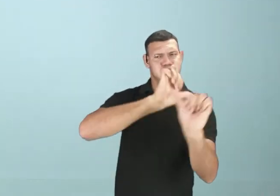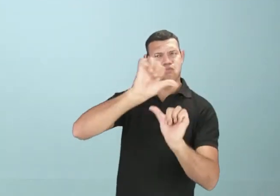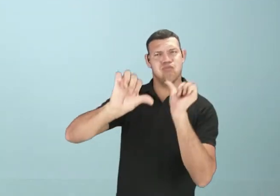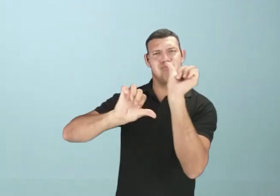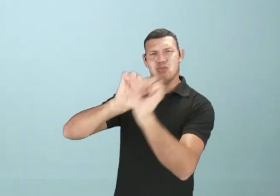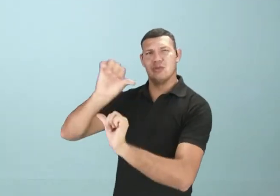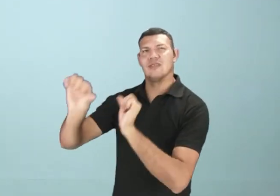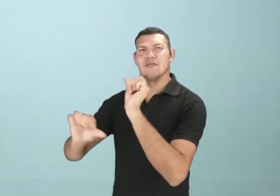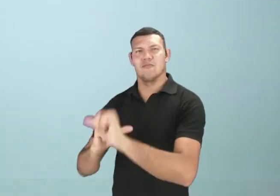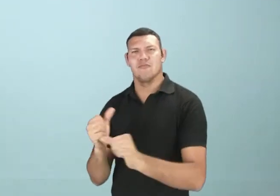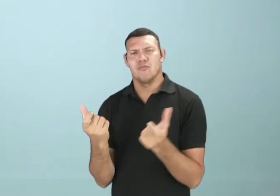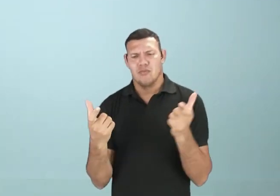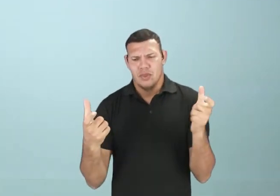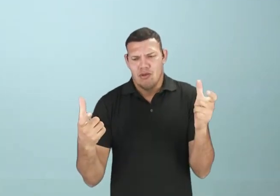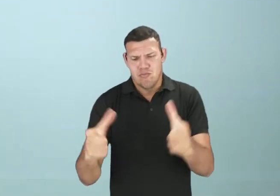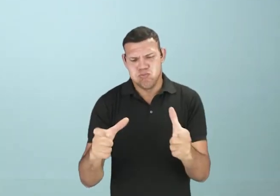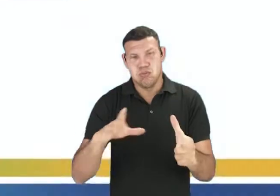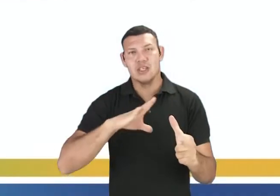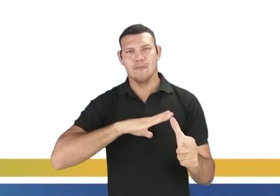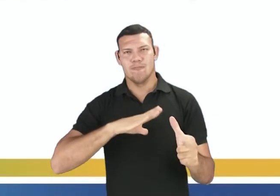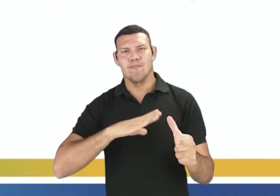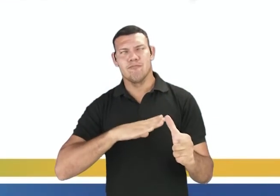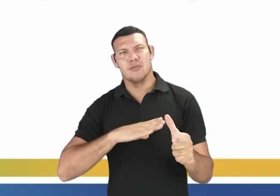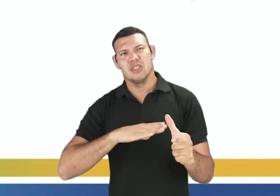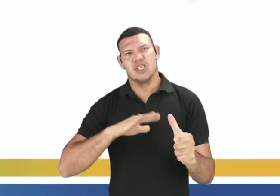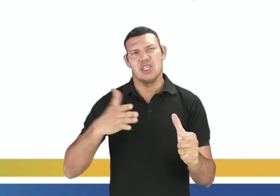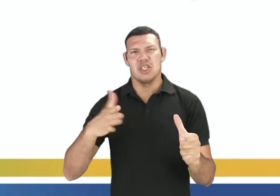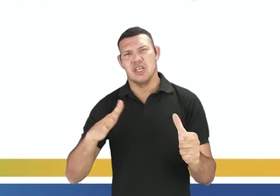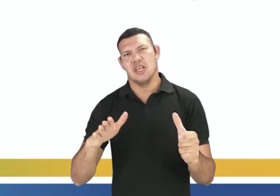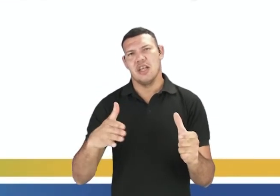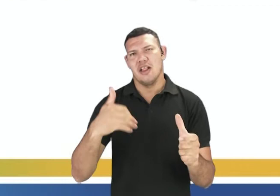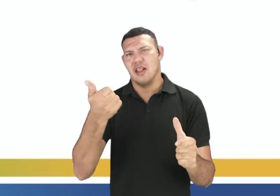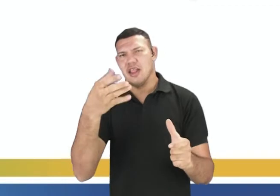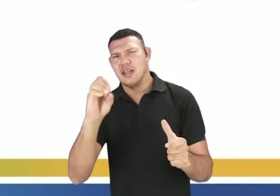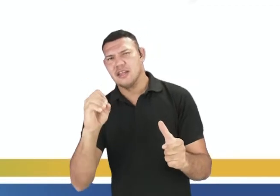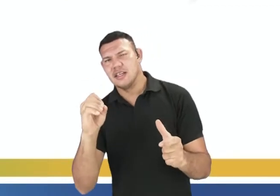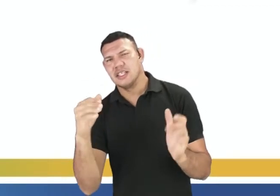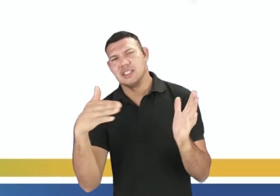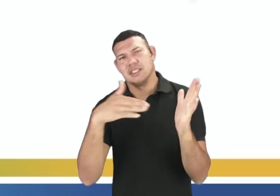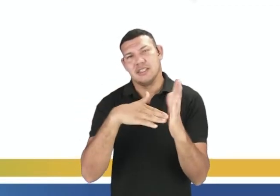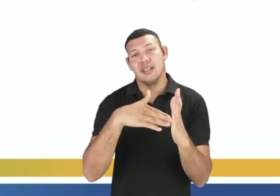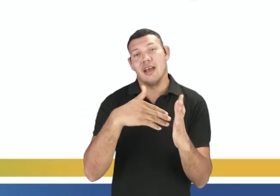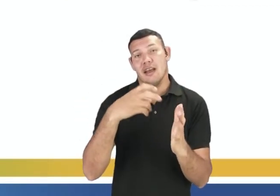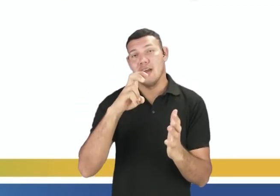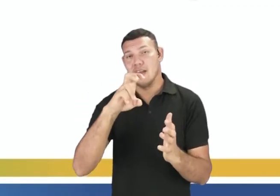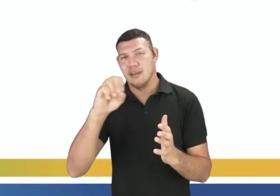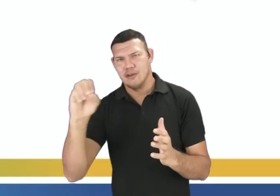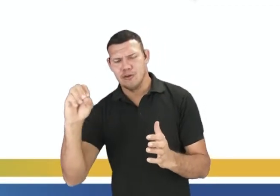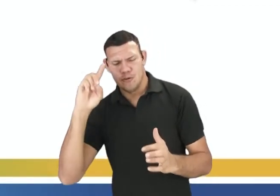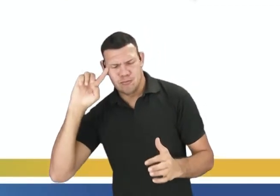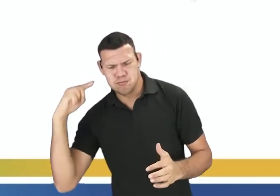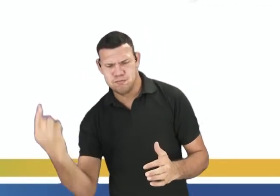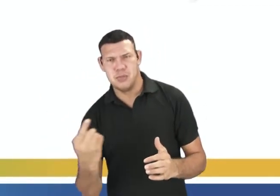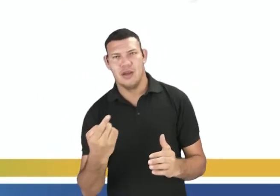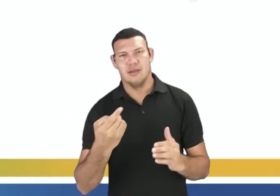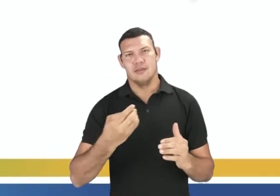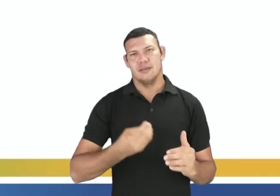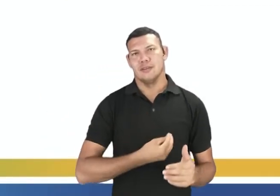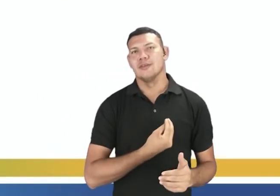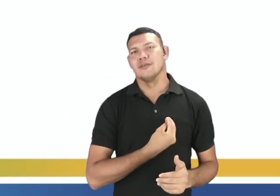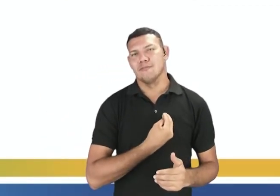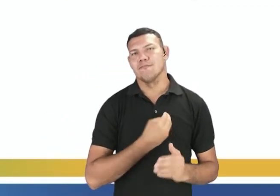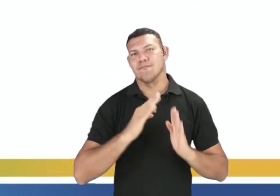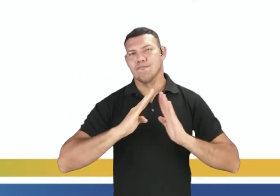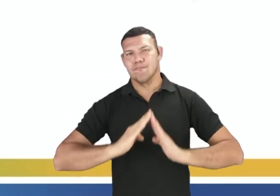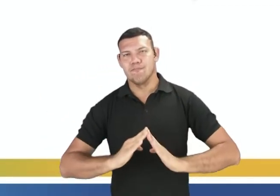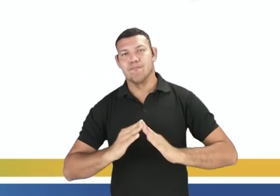As cidades médias são aquelas com a populações entre 10 a 500 mil habitantes, como falei, tendo um crescimento superior às demais, né? As cidades que menos